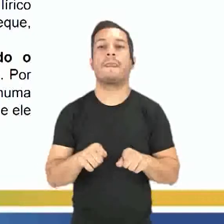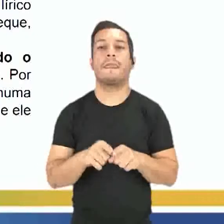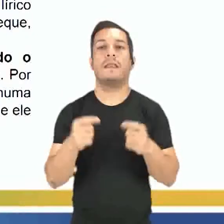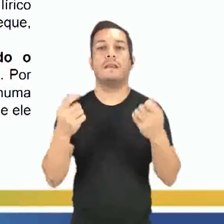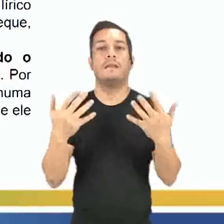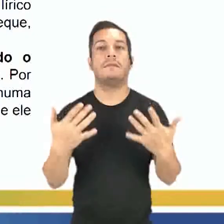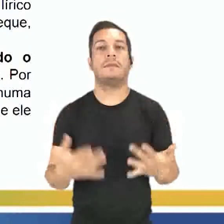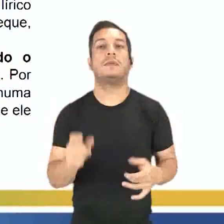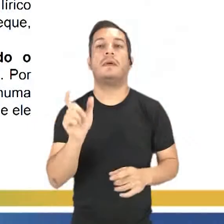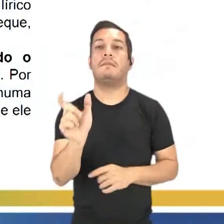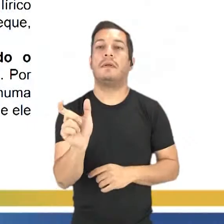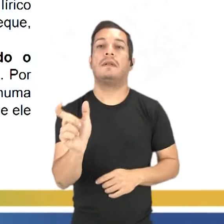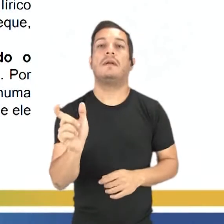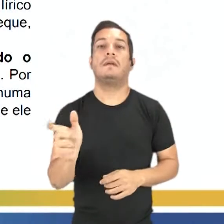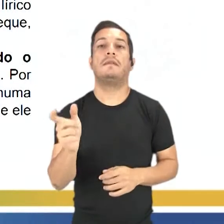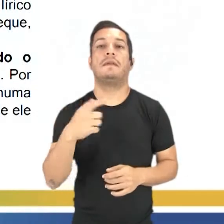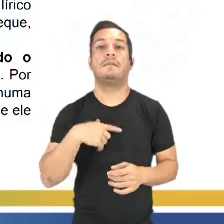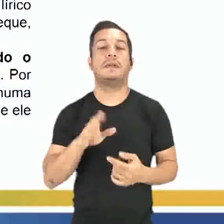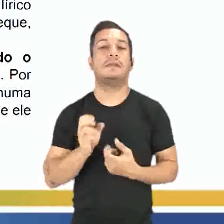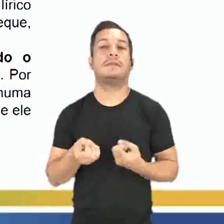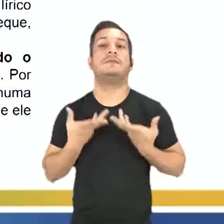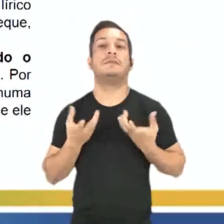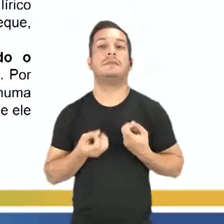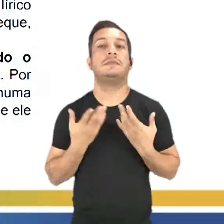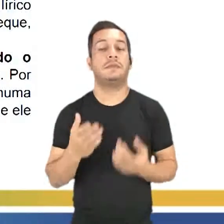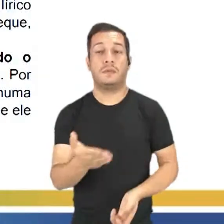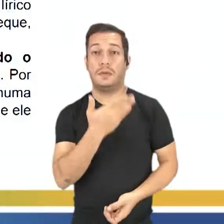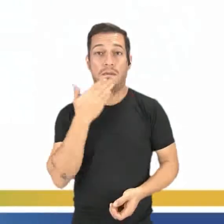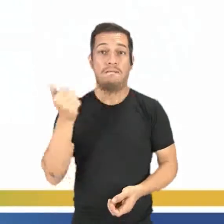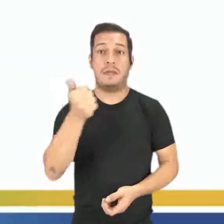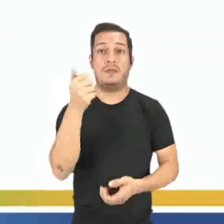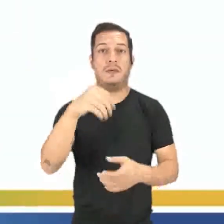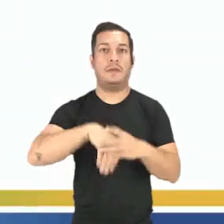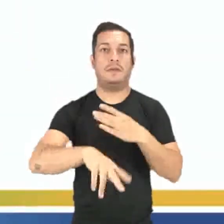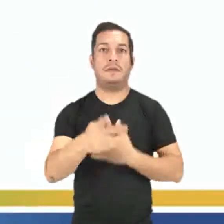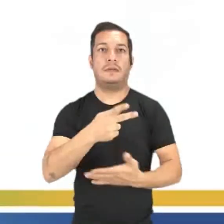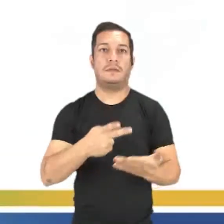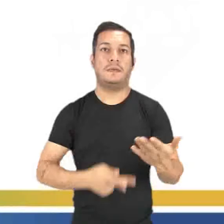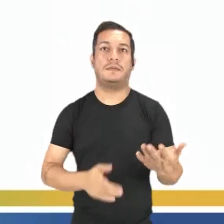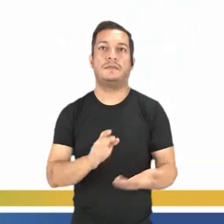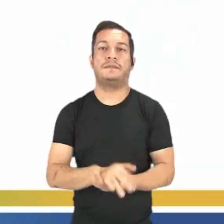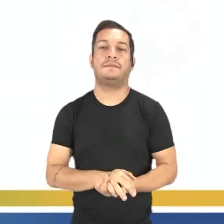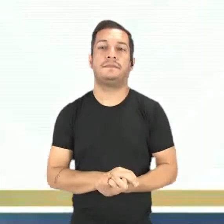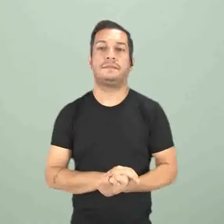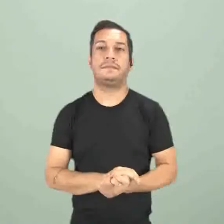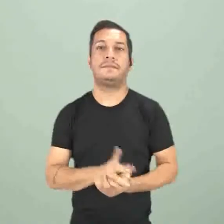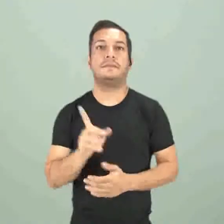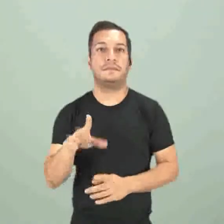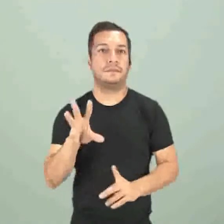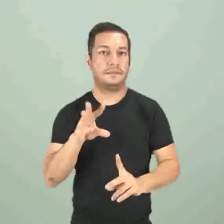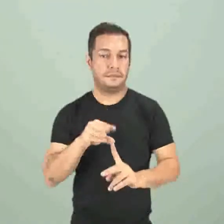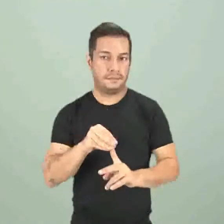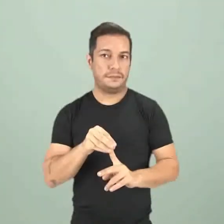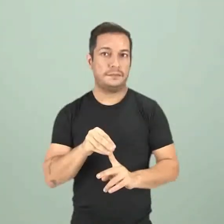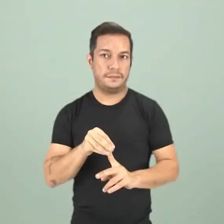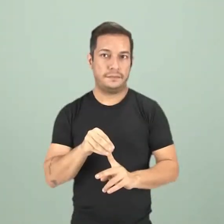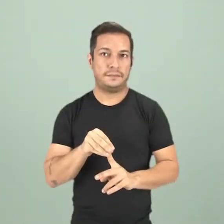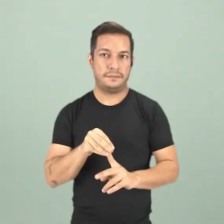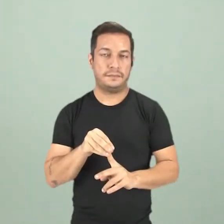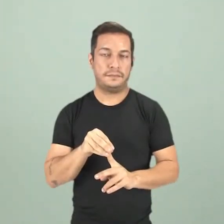deleite de usar a palavra para expressar o que há de melhor na poesia. Essa era a intenção dos